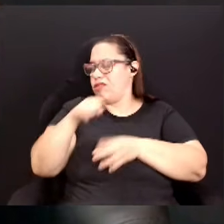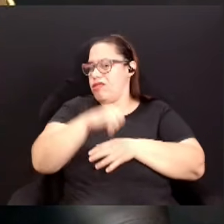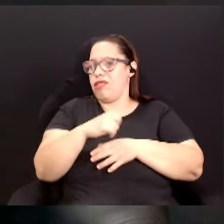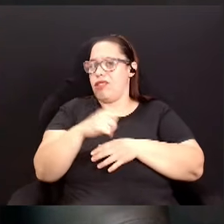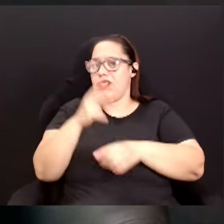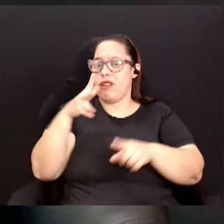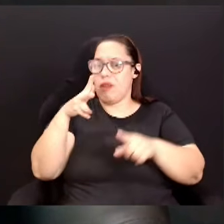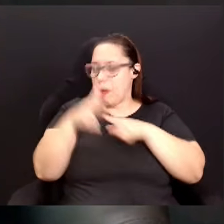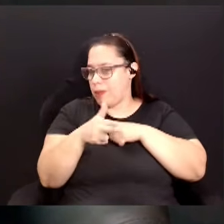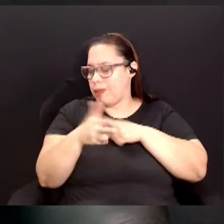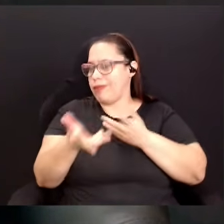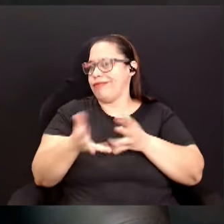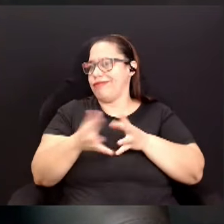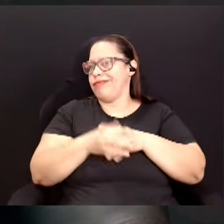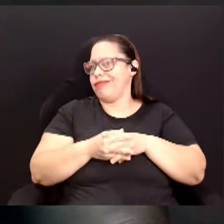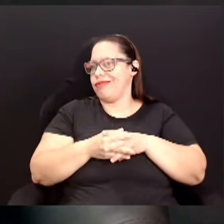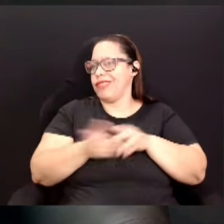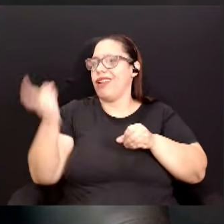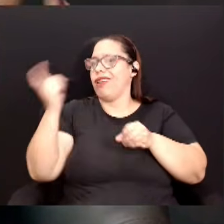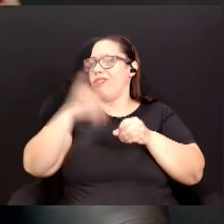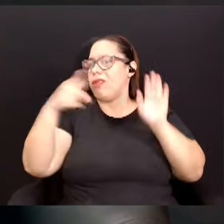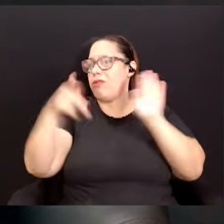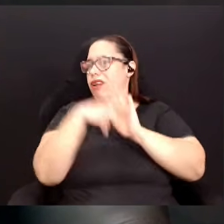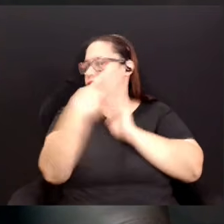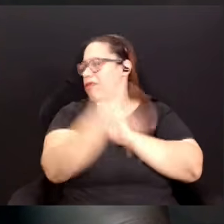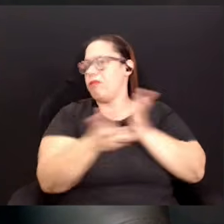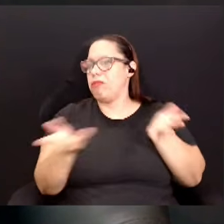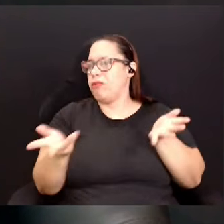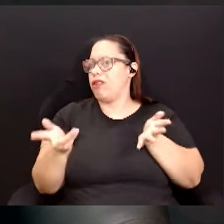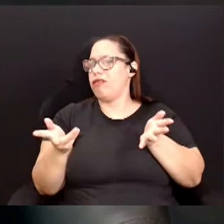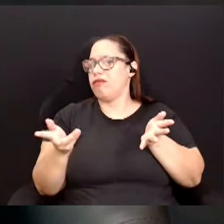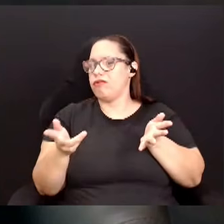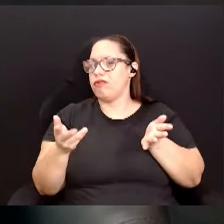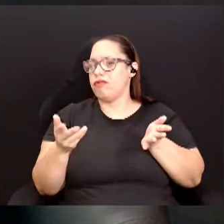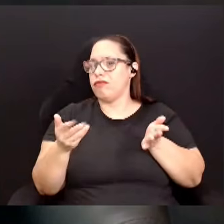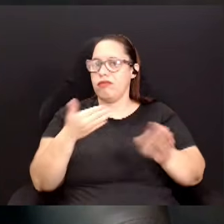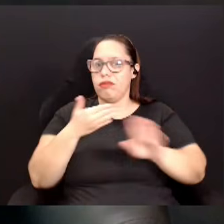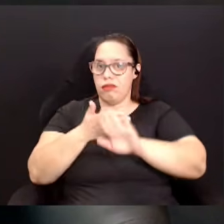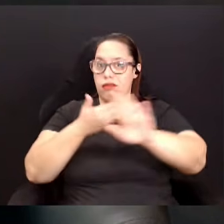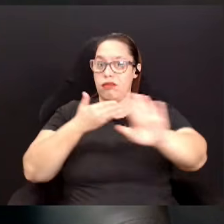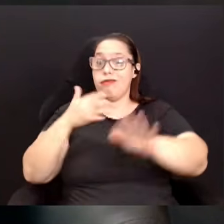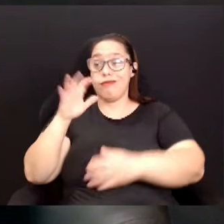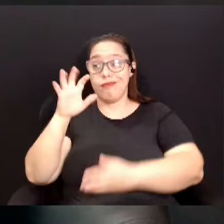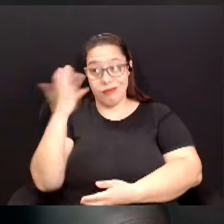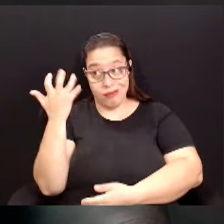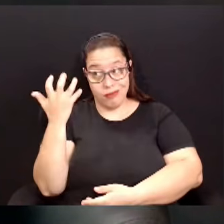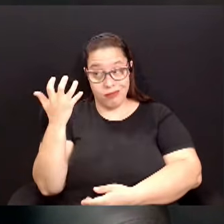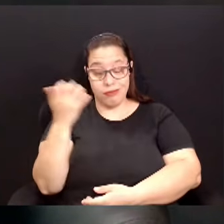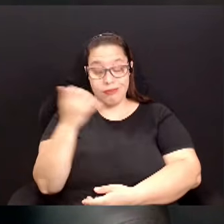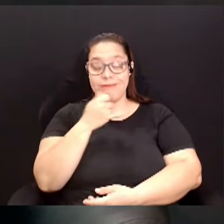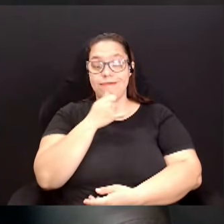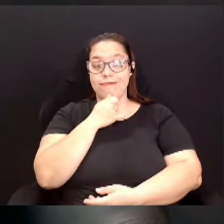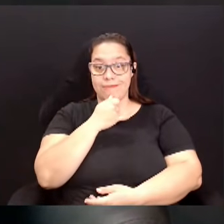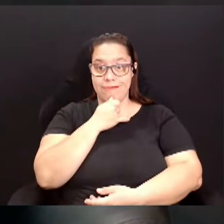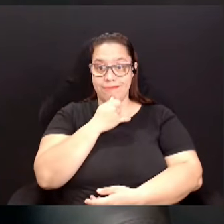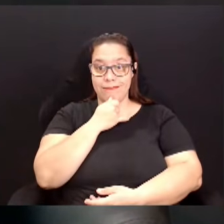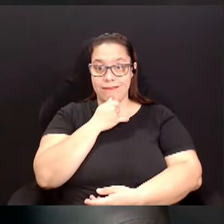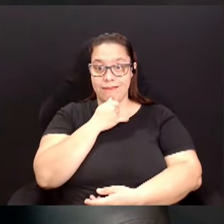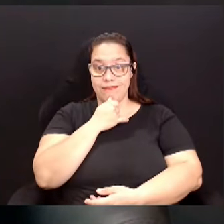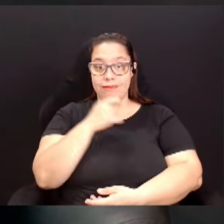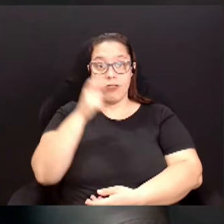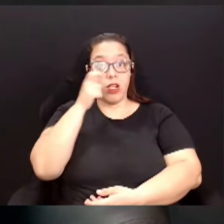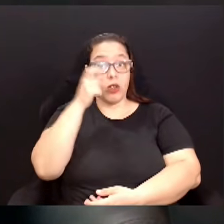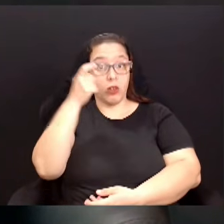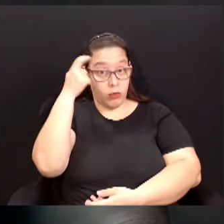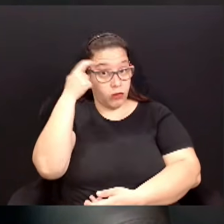pessoa vai voltar para ela? Então, essa distância vai acontecendo, infelizmente. E é interessante a gente pensar também que, às vezes,